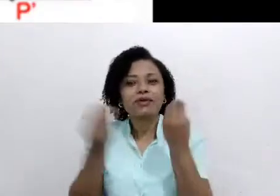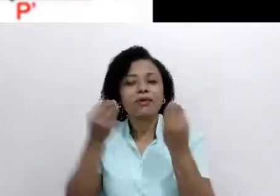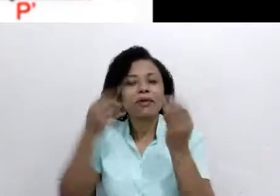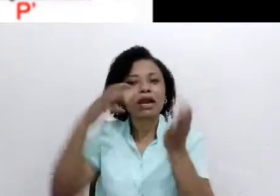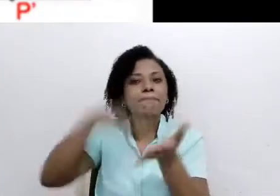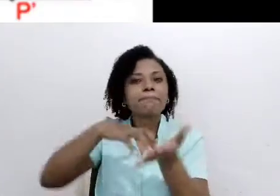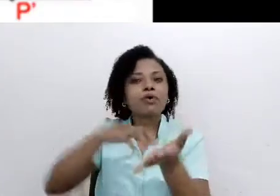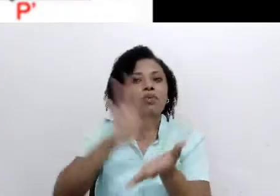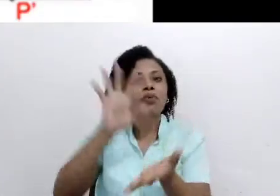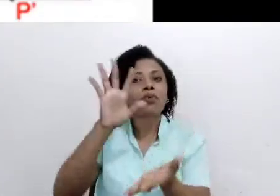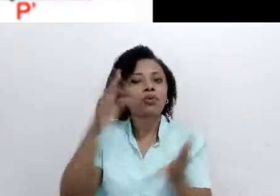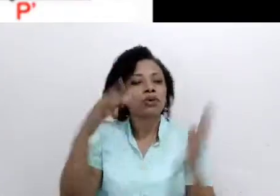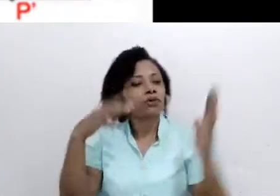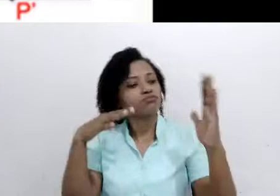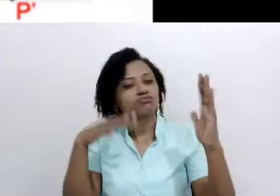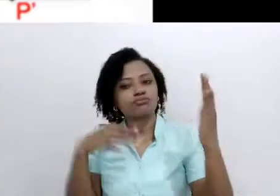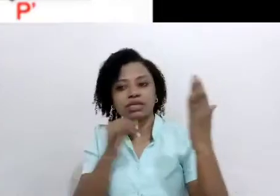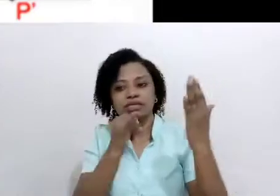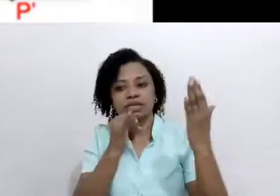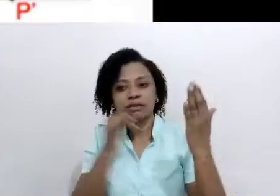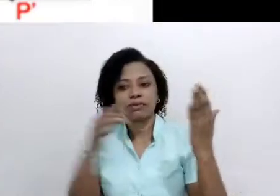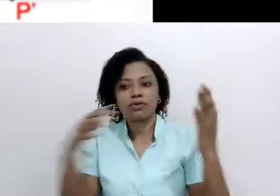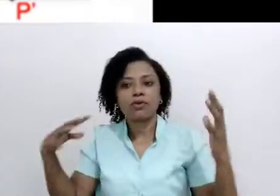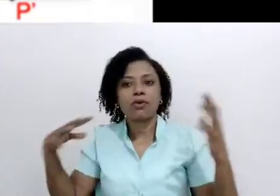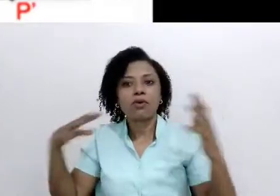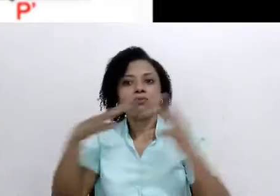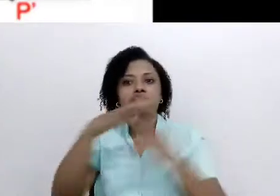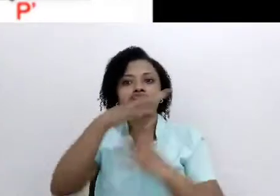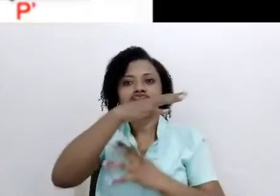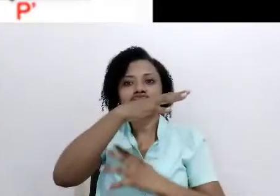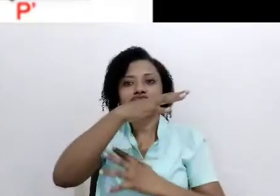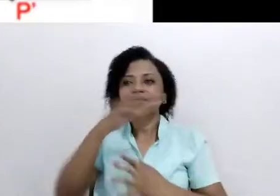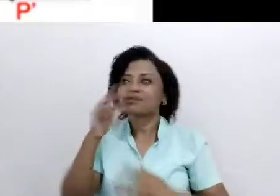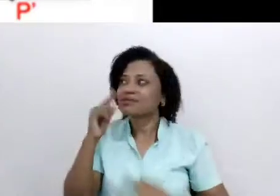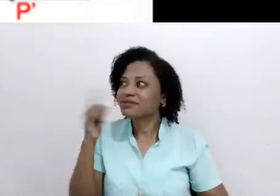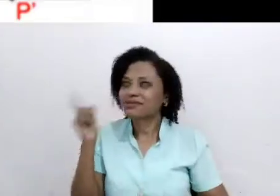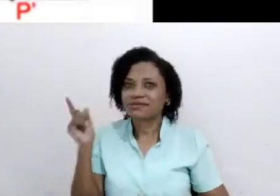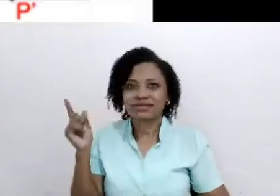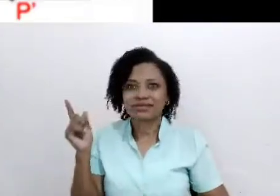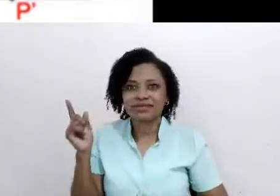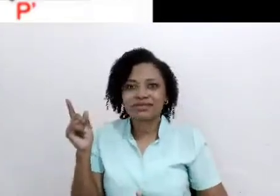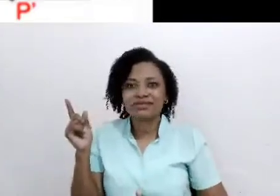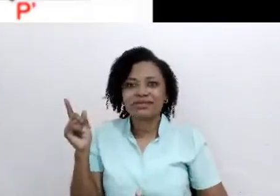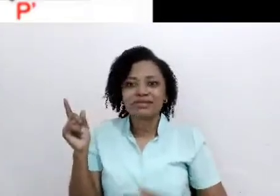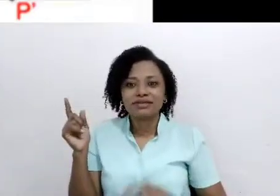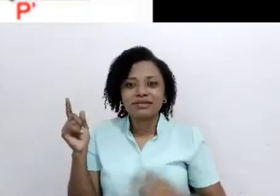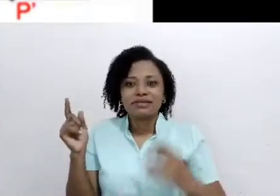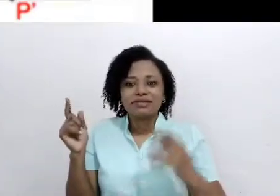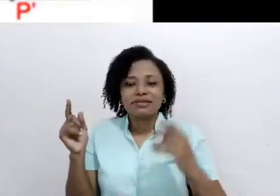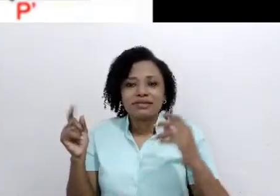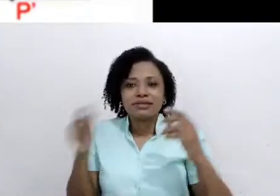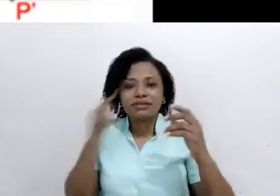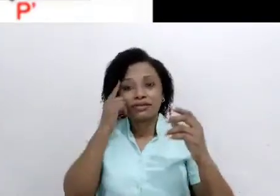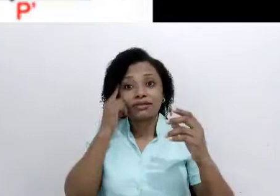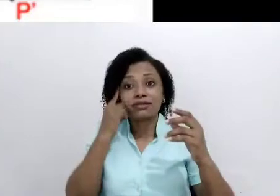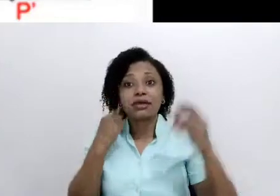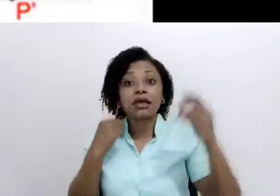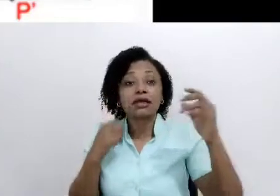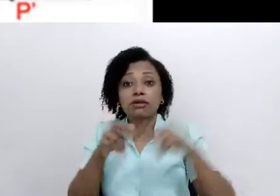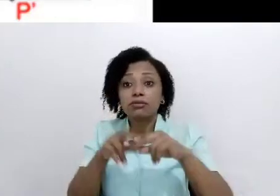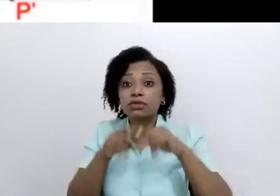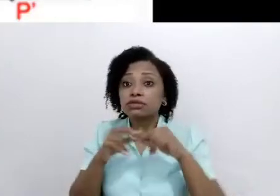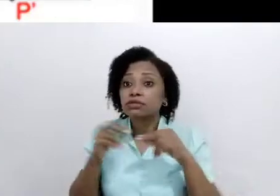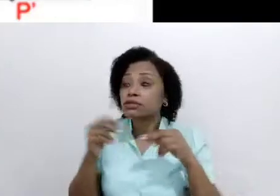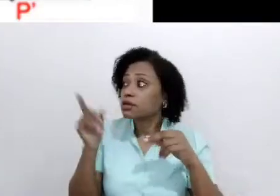reflexão regular da luz. Ou seja, aqueles raios que estão sendo refletidos, todos